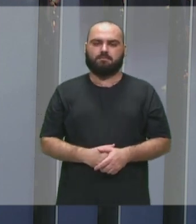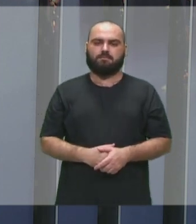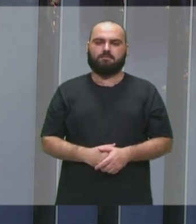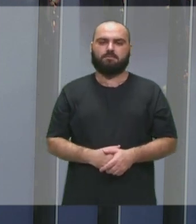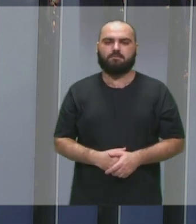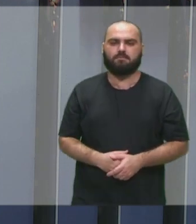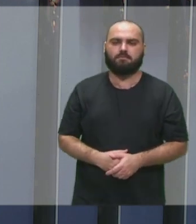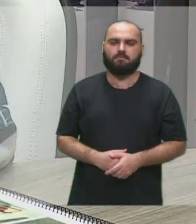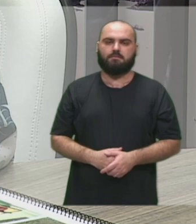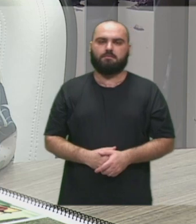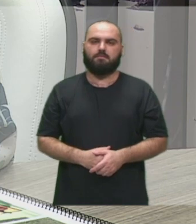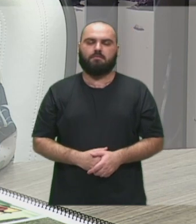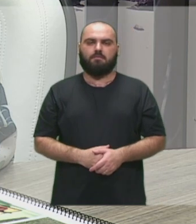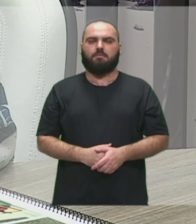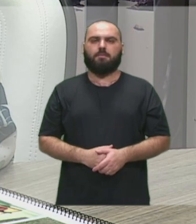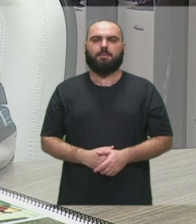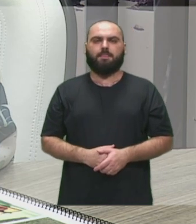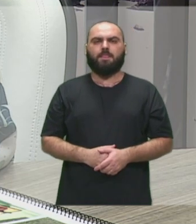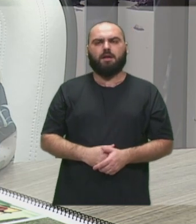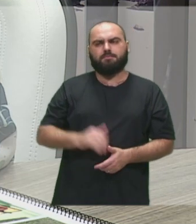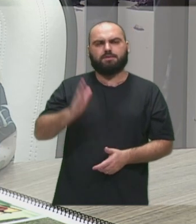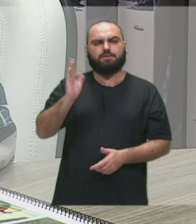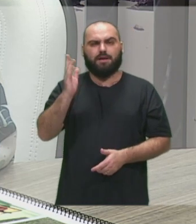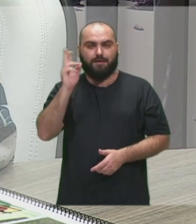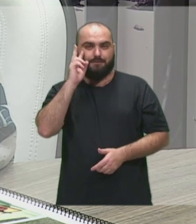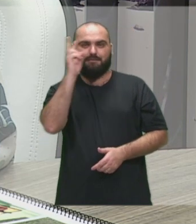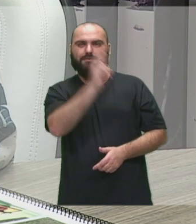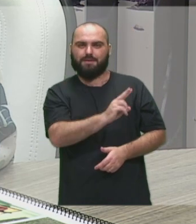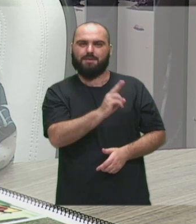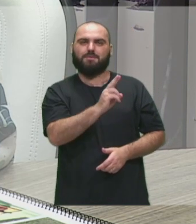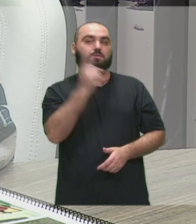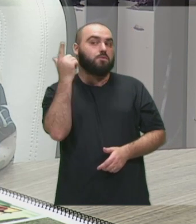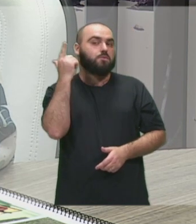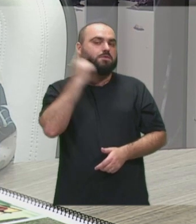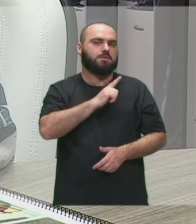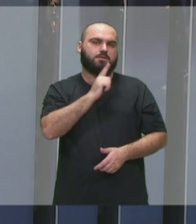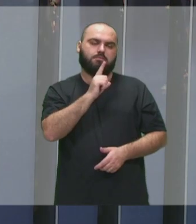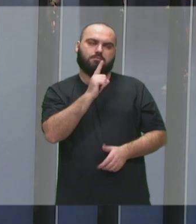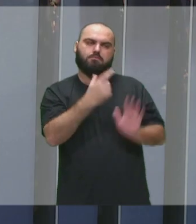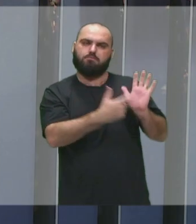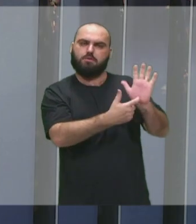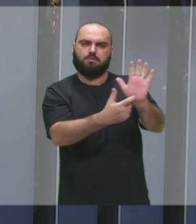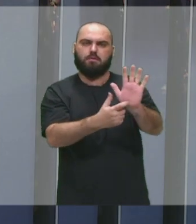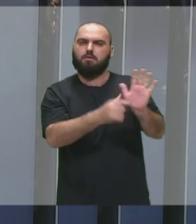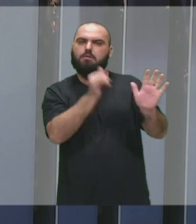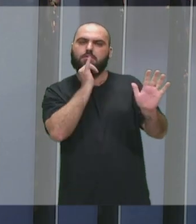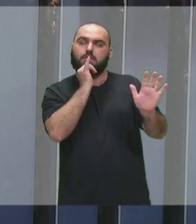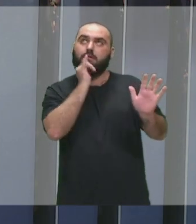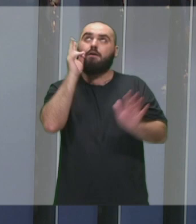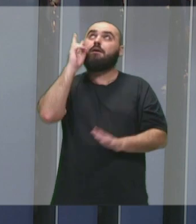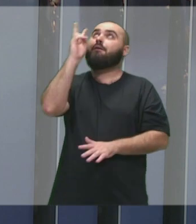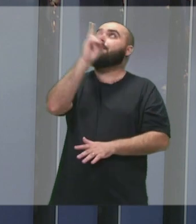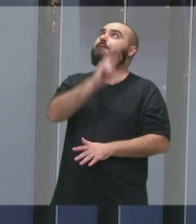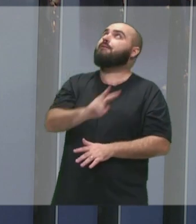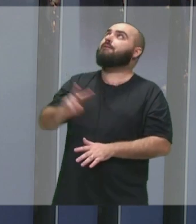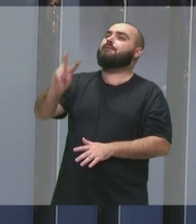inclusive o resultado que isso dá, né, que você já conseguiu exemplificar. Ao ver, as